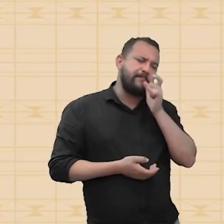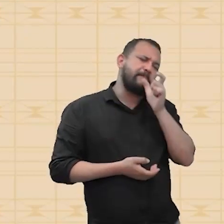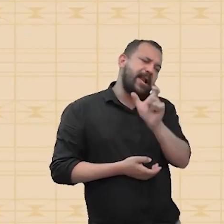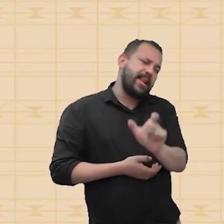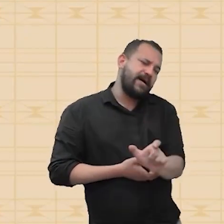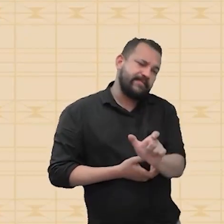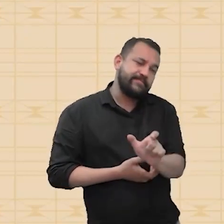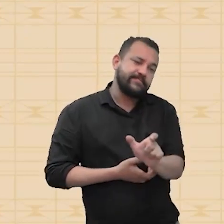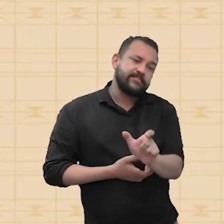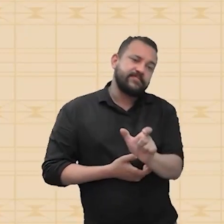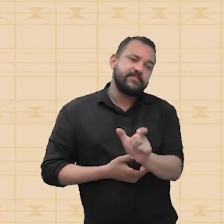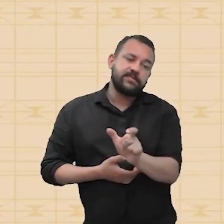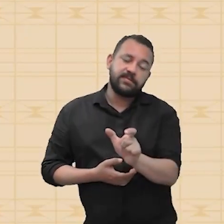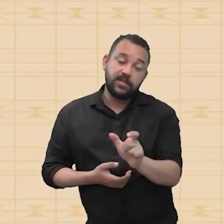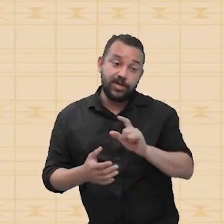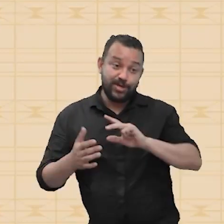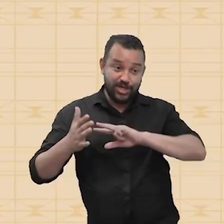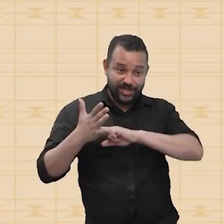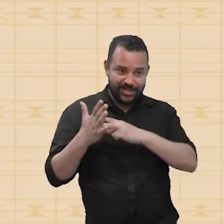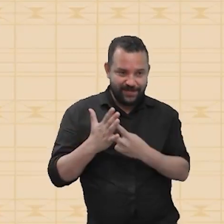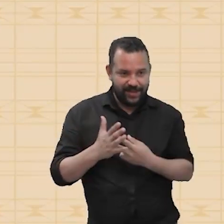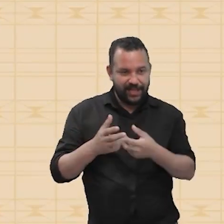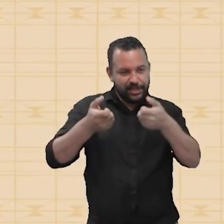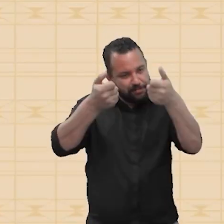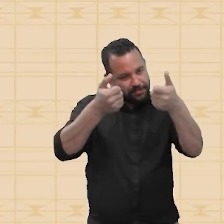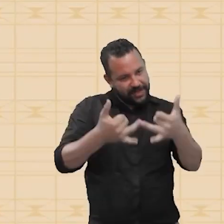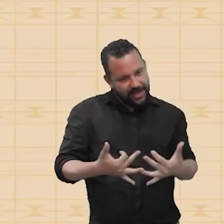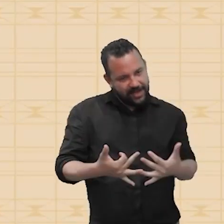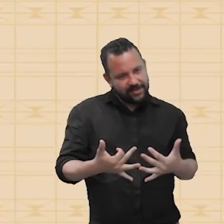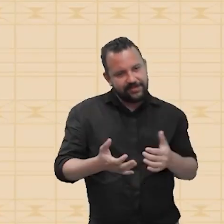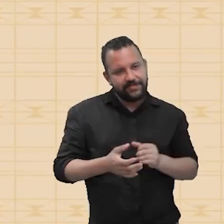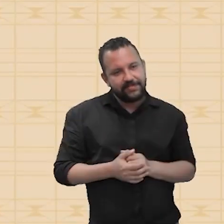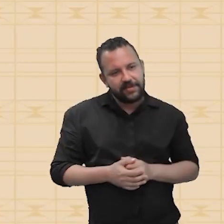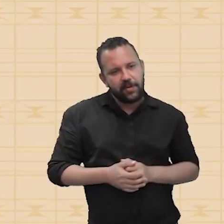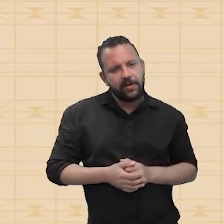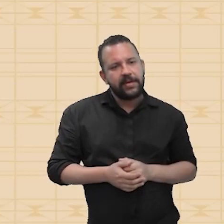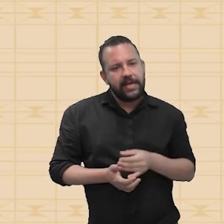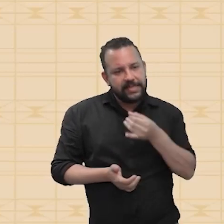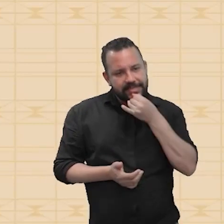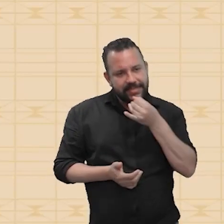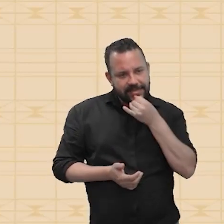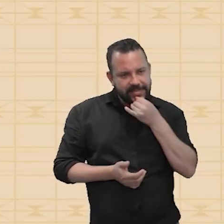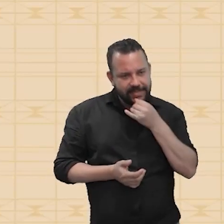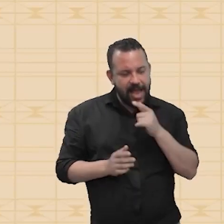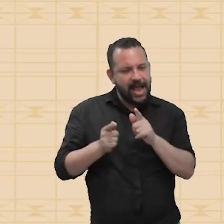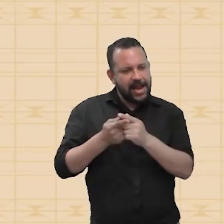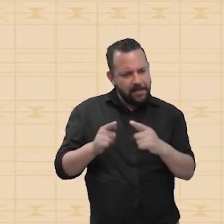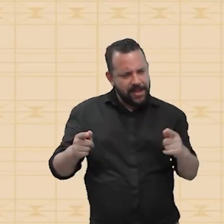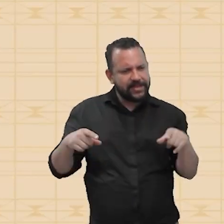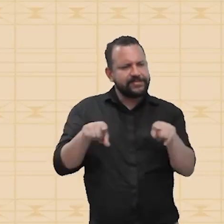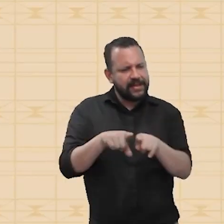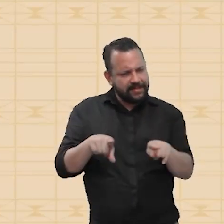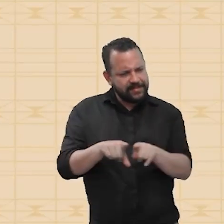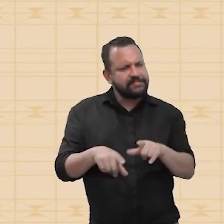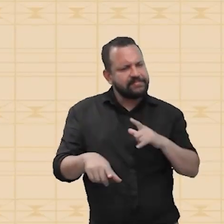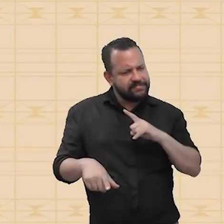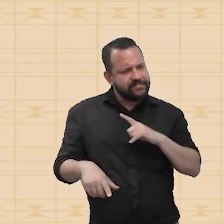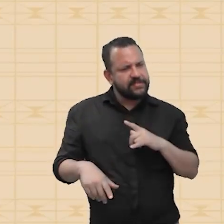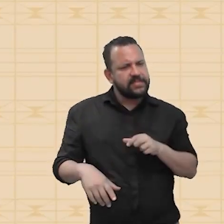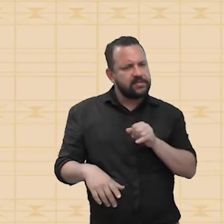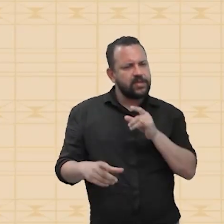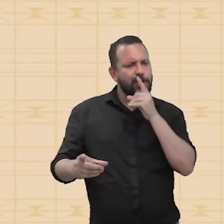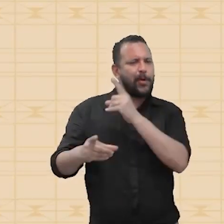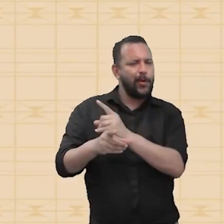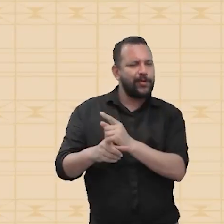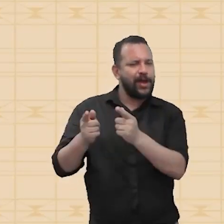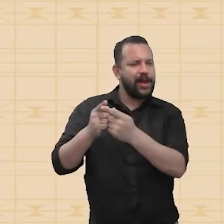palavras e o significado dessas palavras. Por exemplo, a gramática também. As gramáticas. Se você encontra em uma